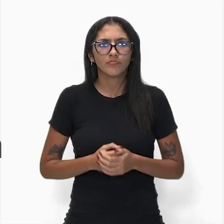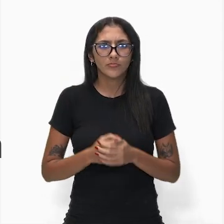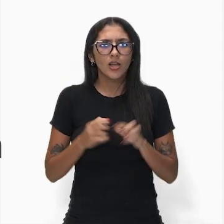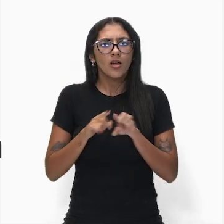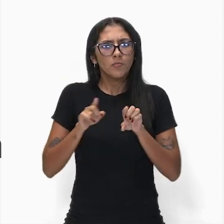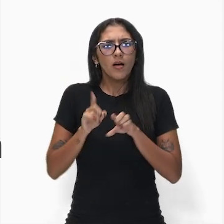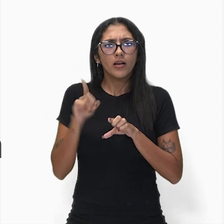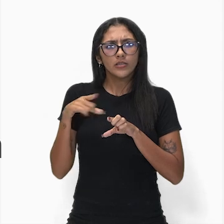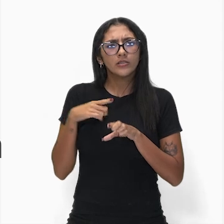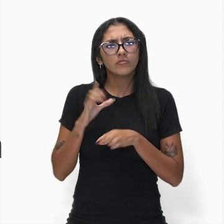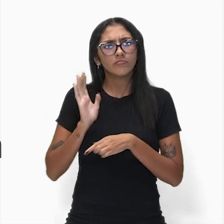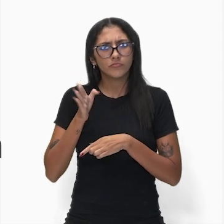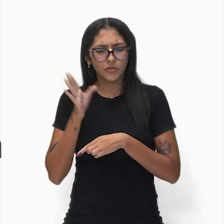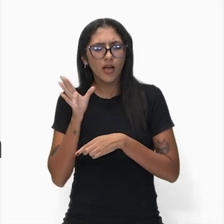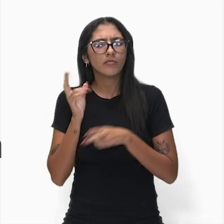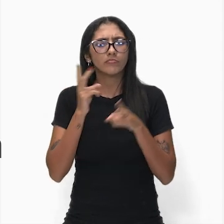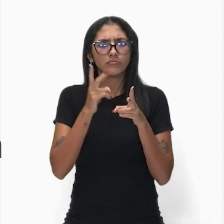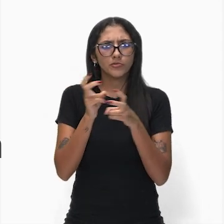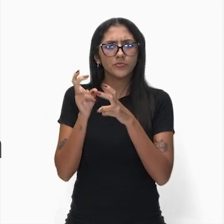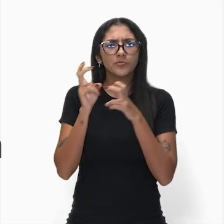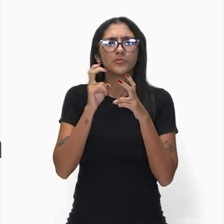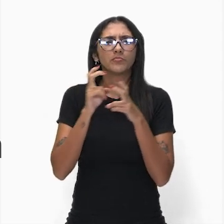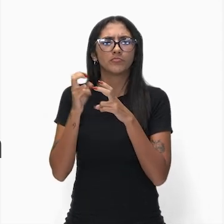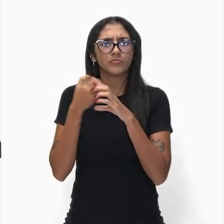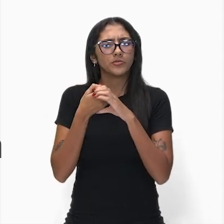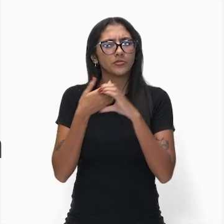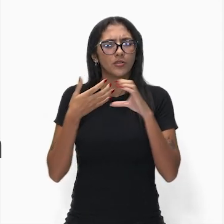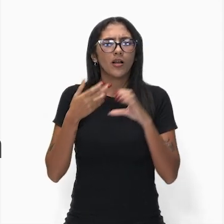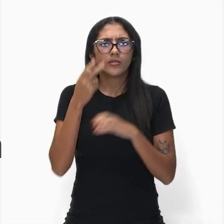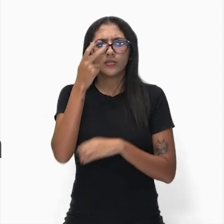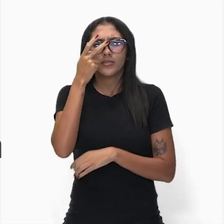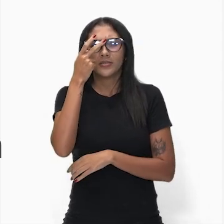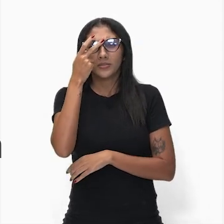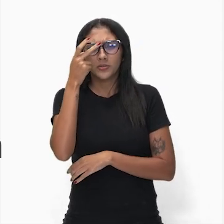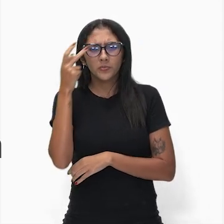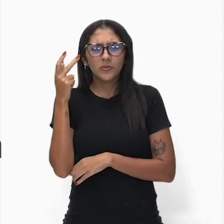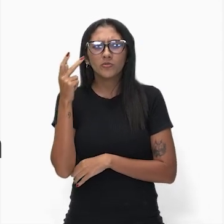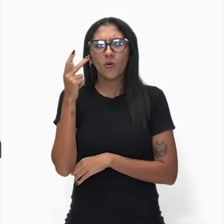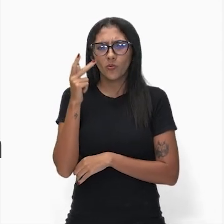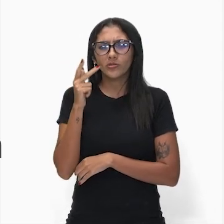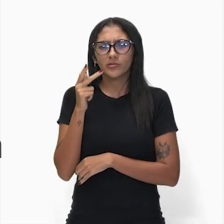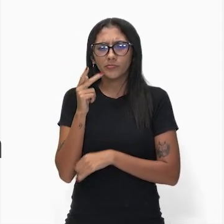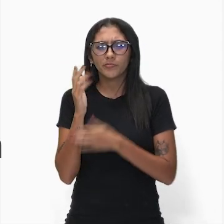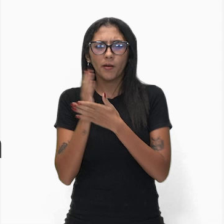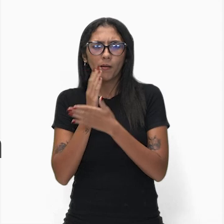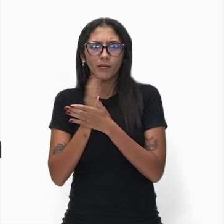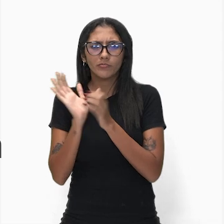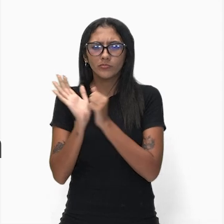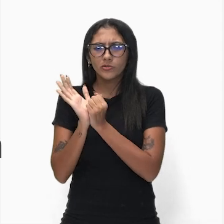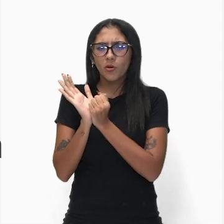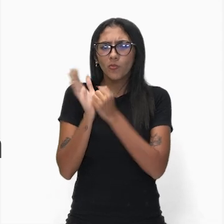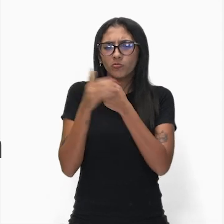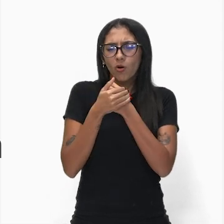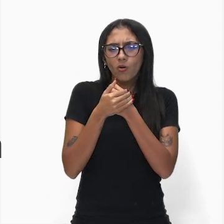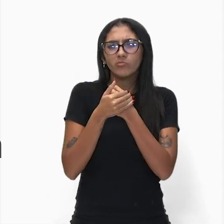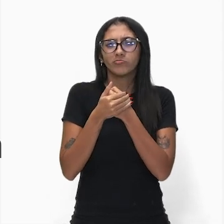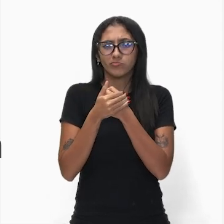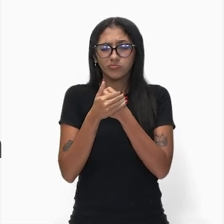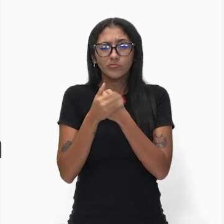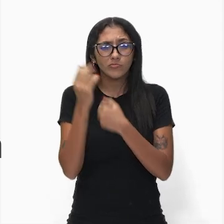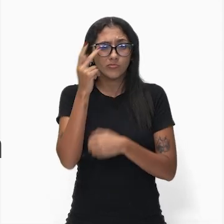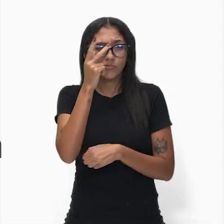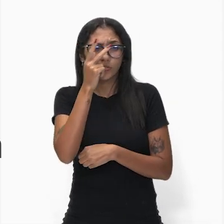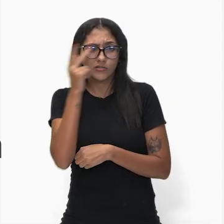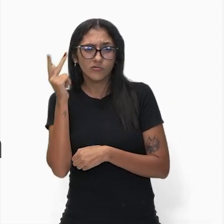habituado a reconhecer as criaturas através da máscara costumeira com que as disfarçava